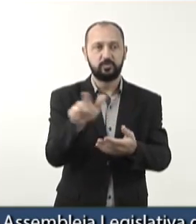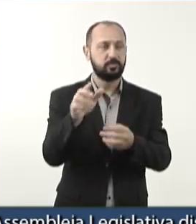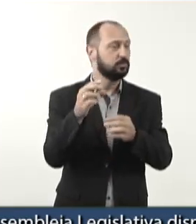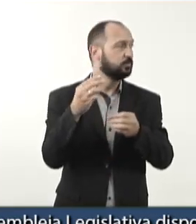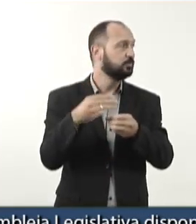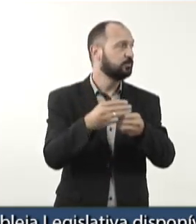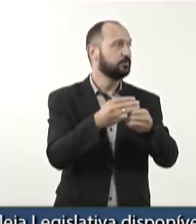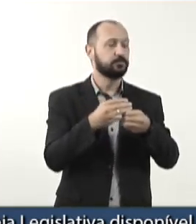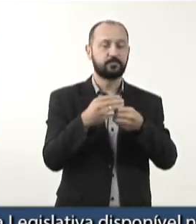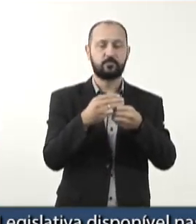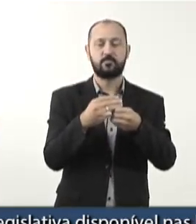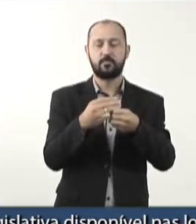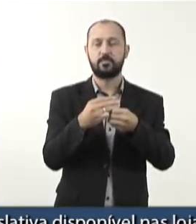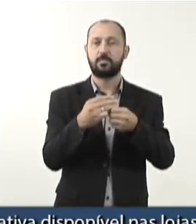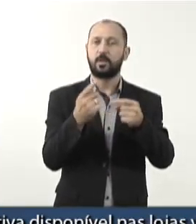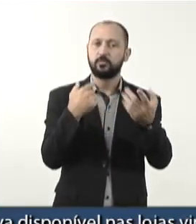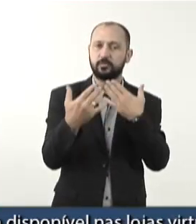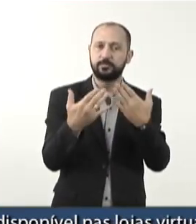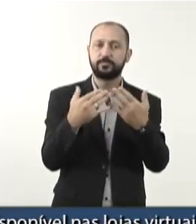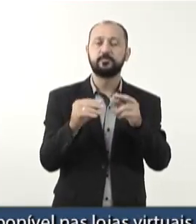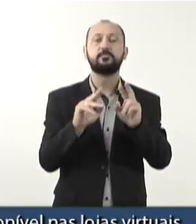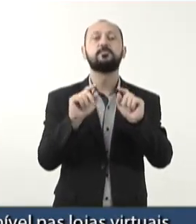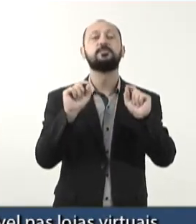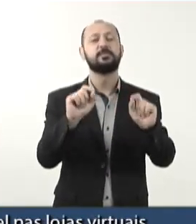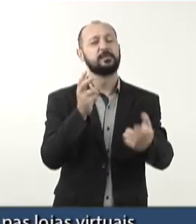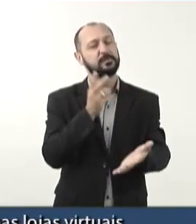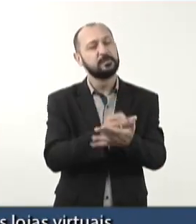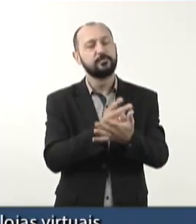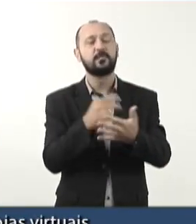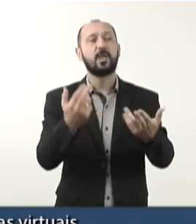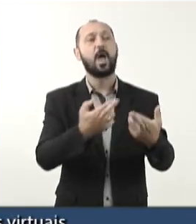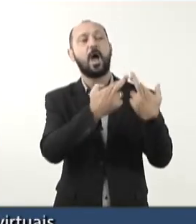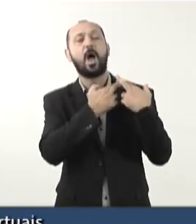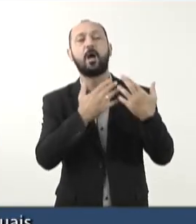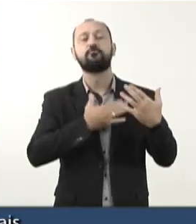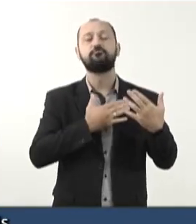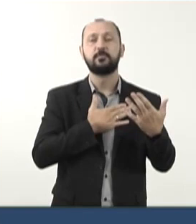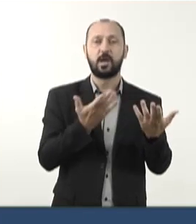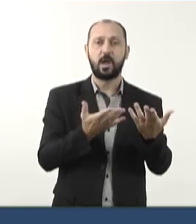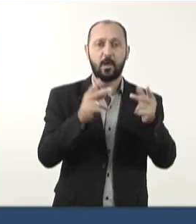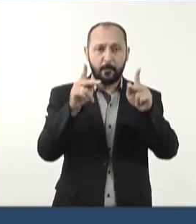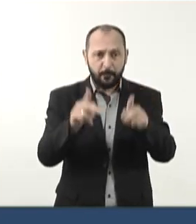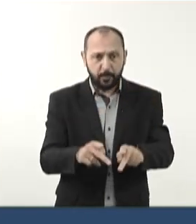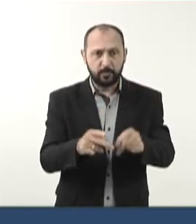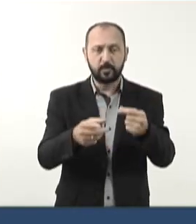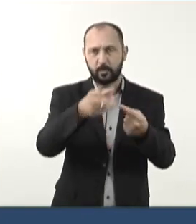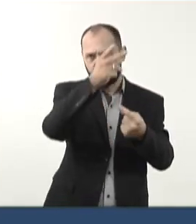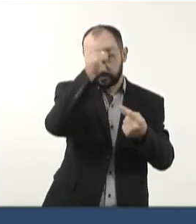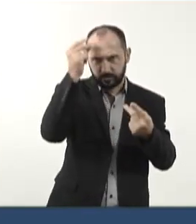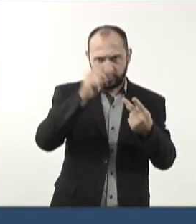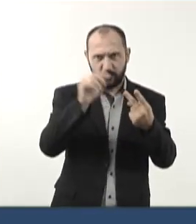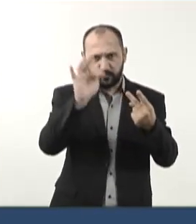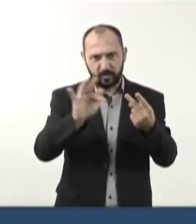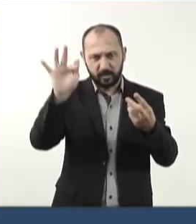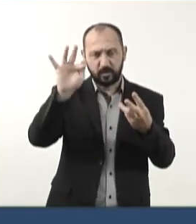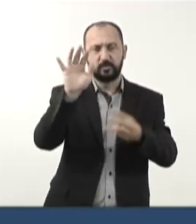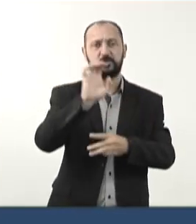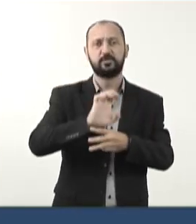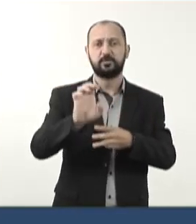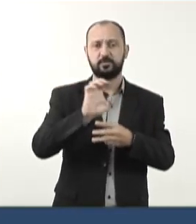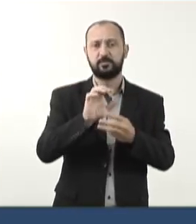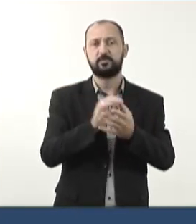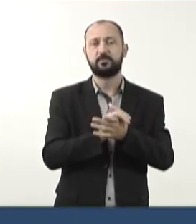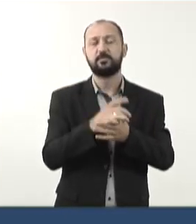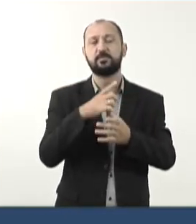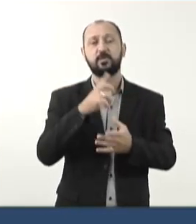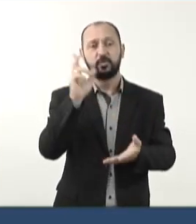municípios também. E a discussão em torno disso é sempre isso, de quem é a responsabilidade, é do poder público municipal, federal ou estadual. E